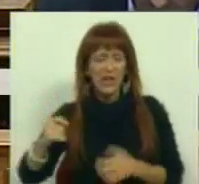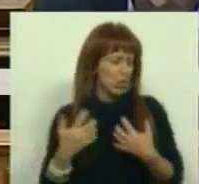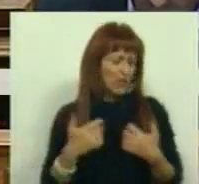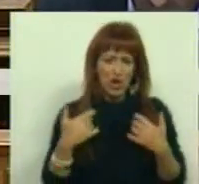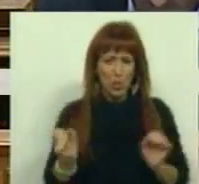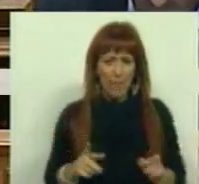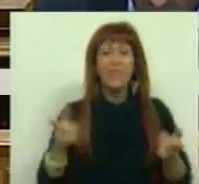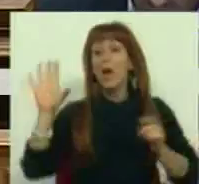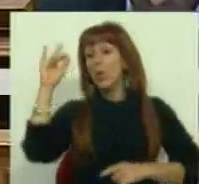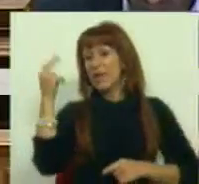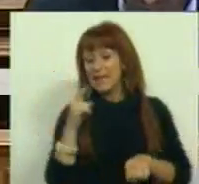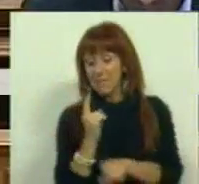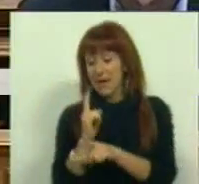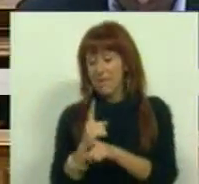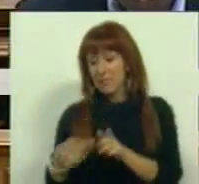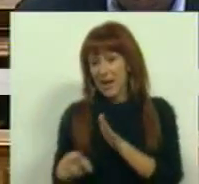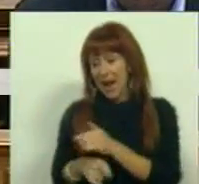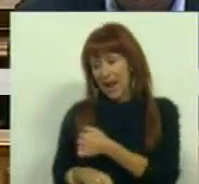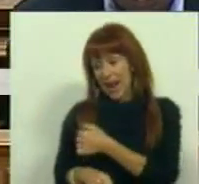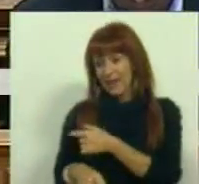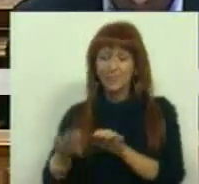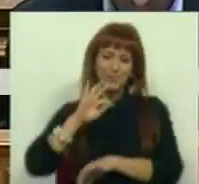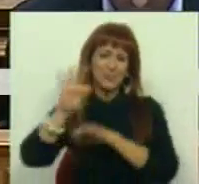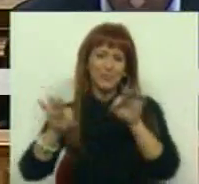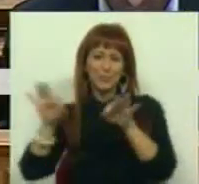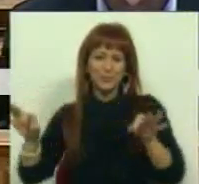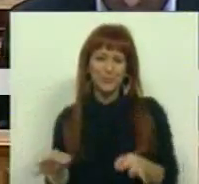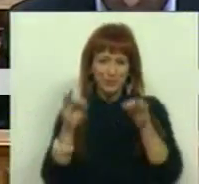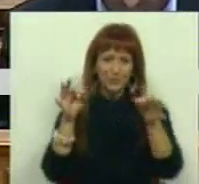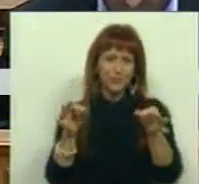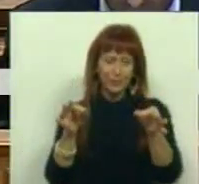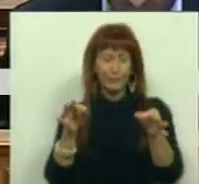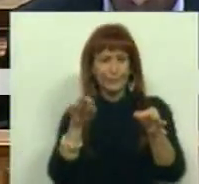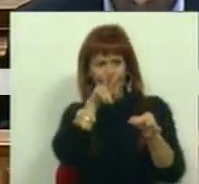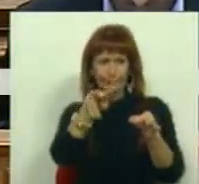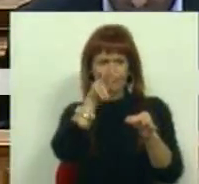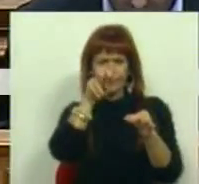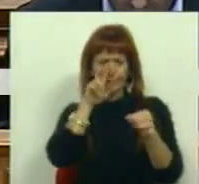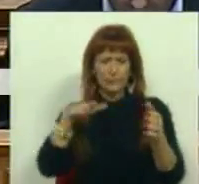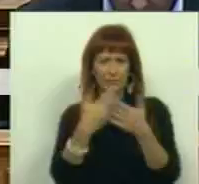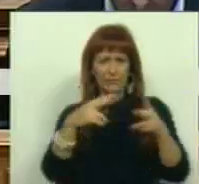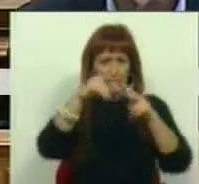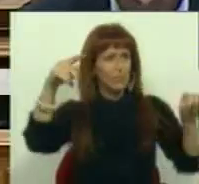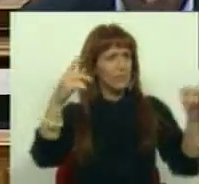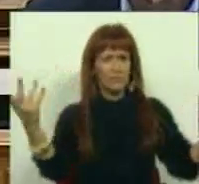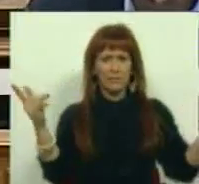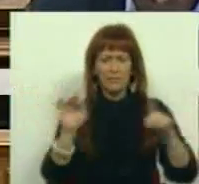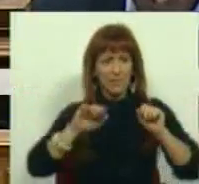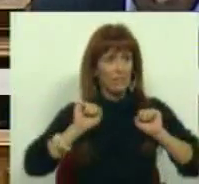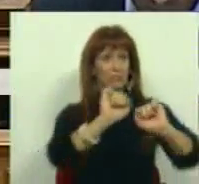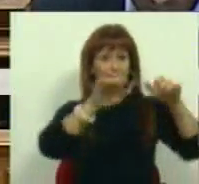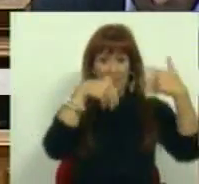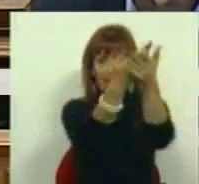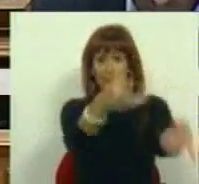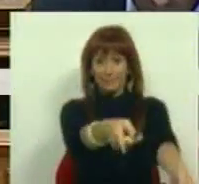que também essa legislação foi um presente envenenado às autarquias, ao remeter para